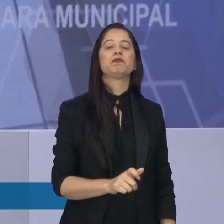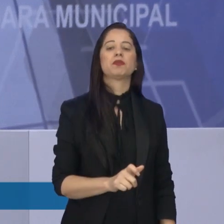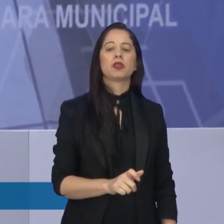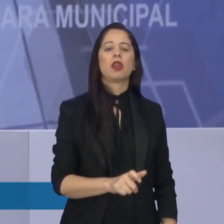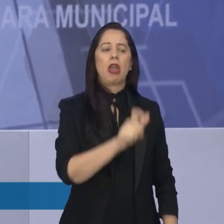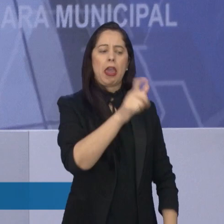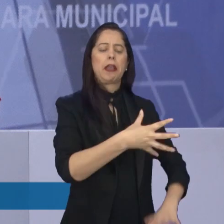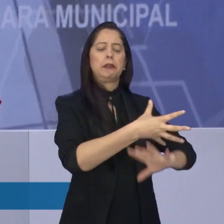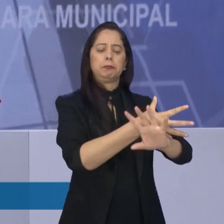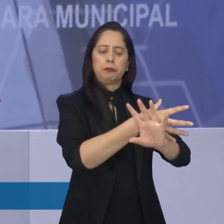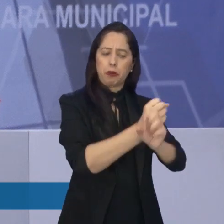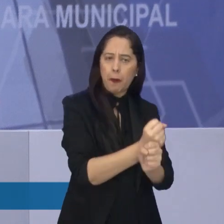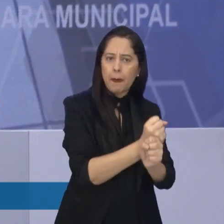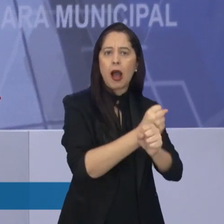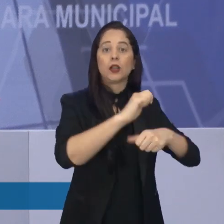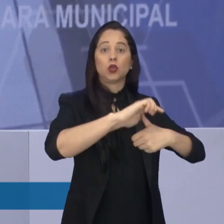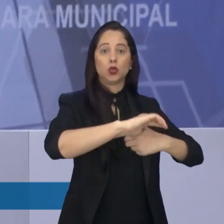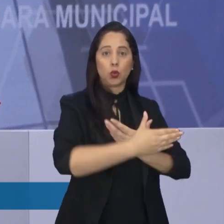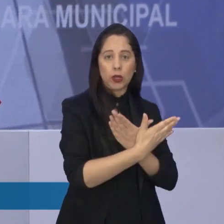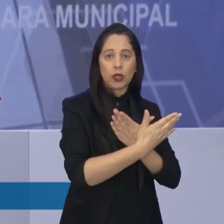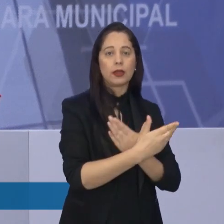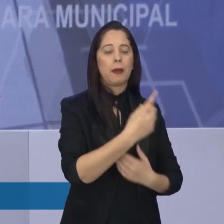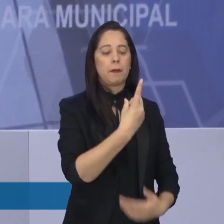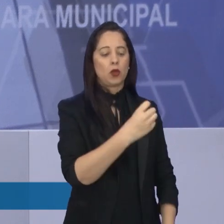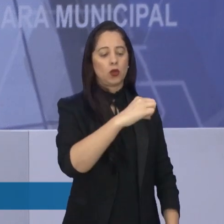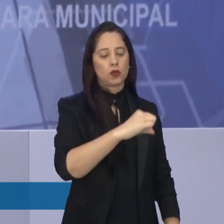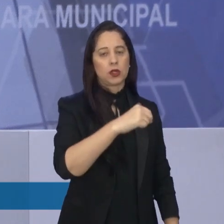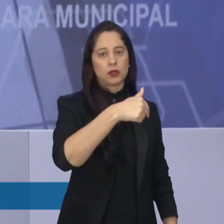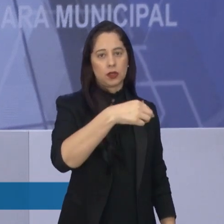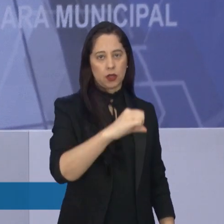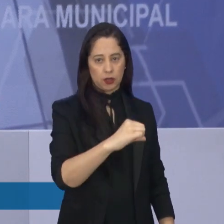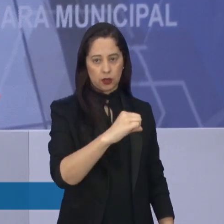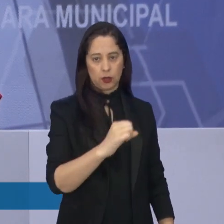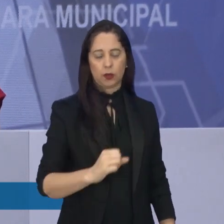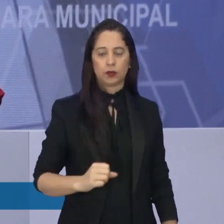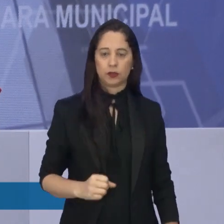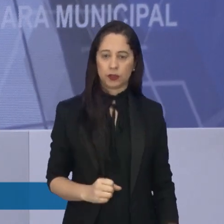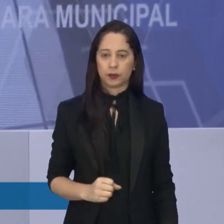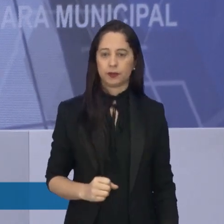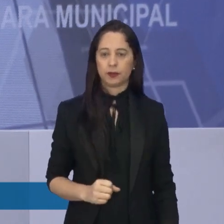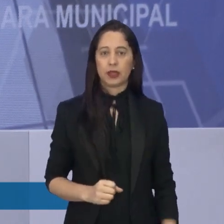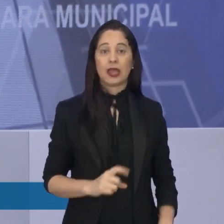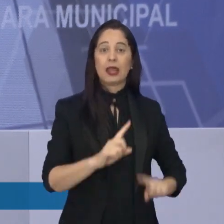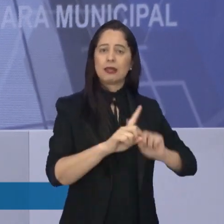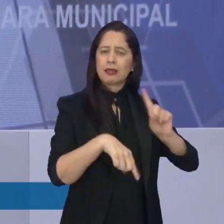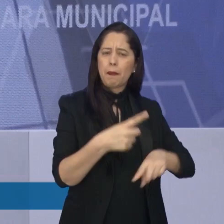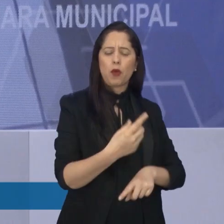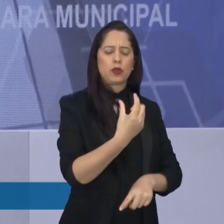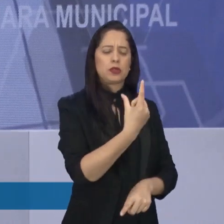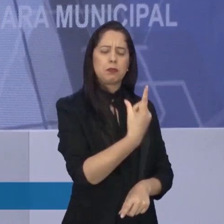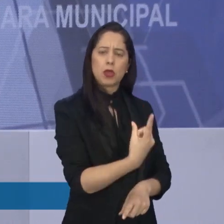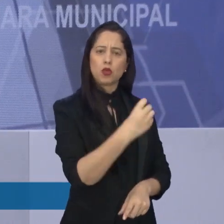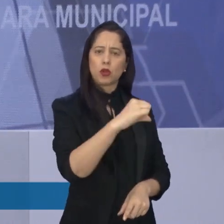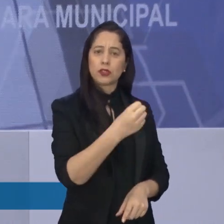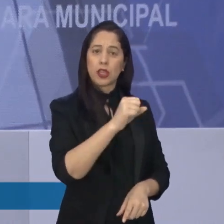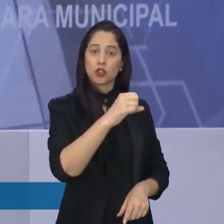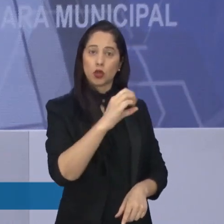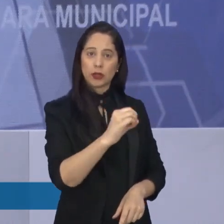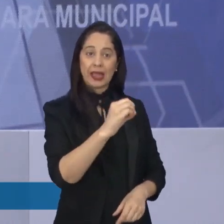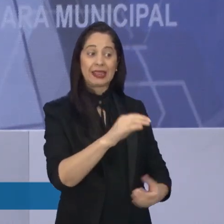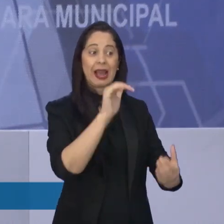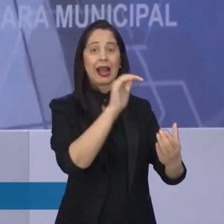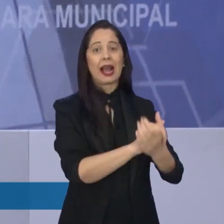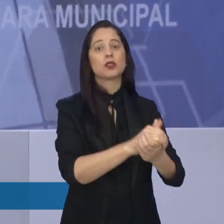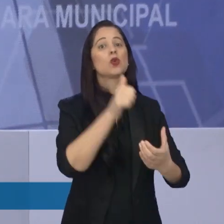Graduou-se no ITA no final de 1979. Em 1980, casou-se com a